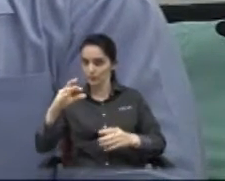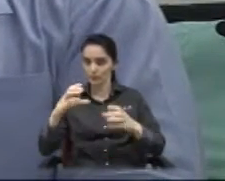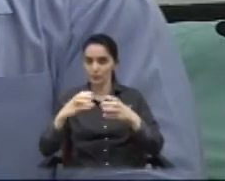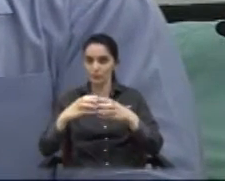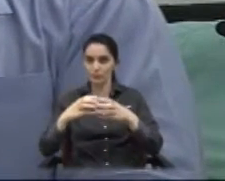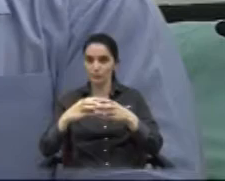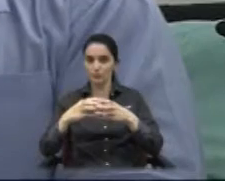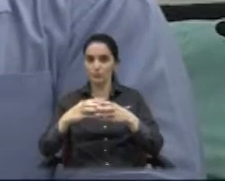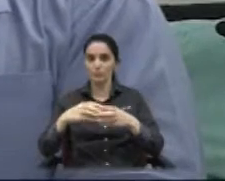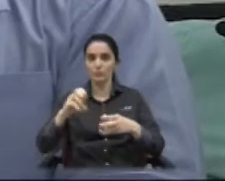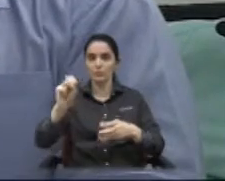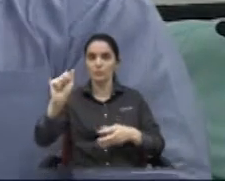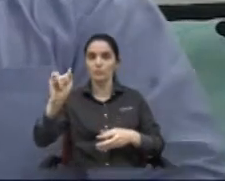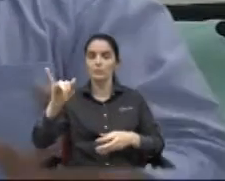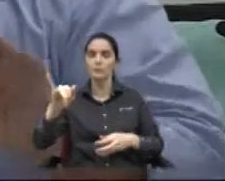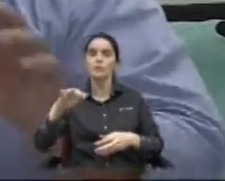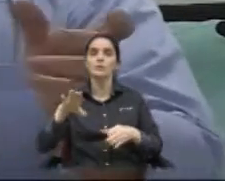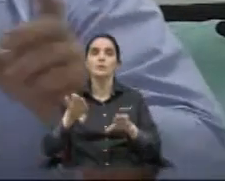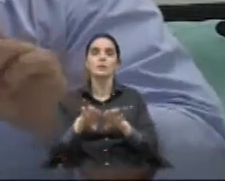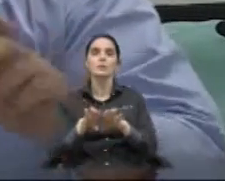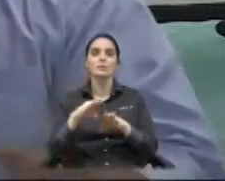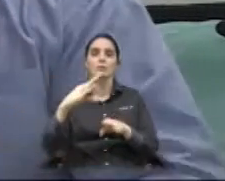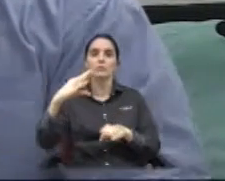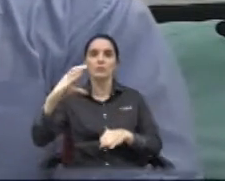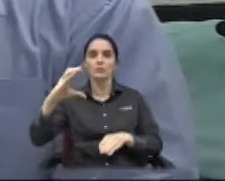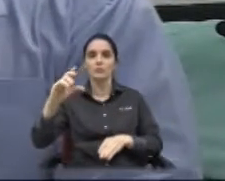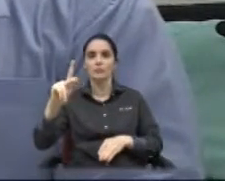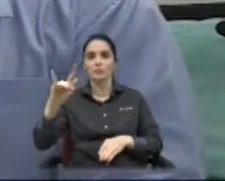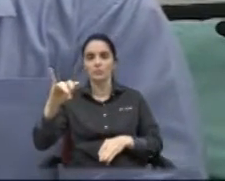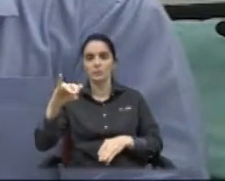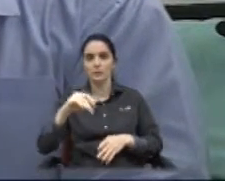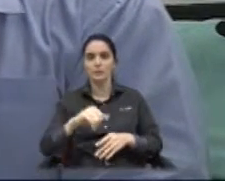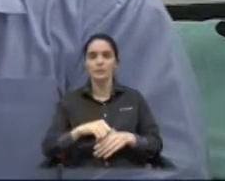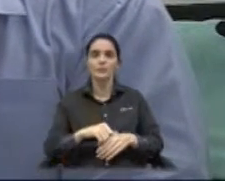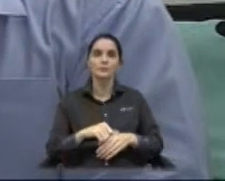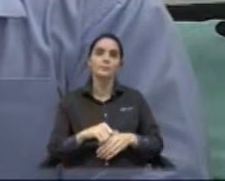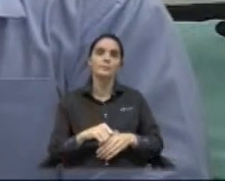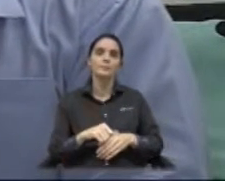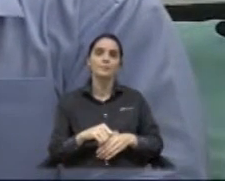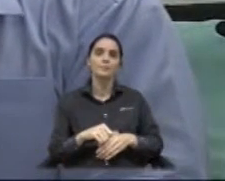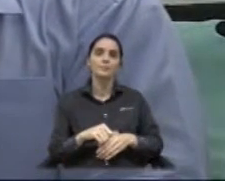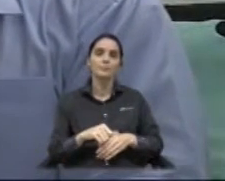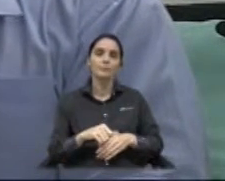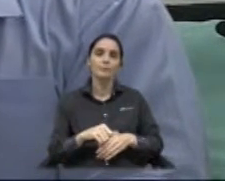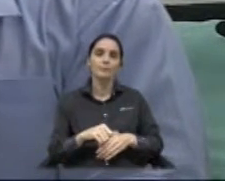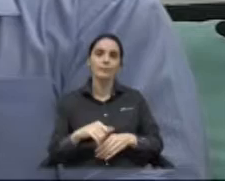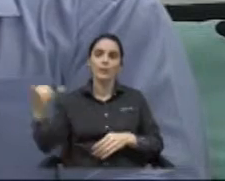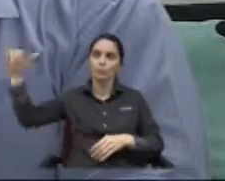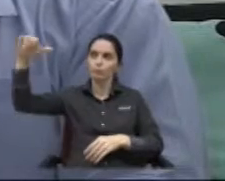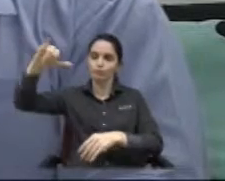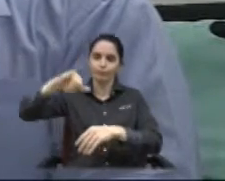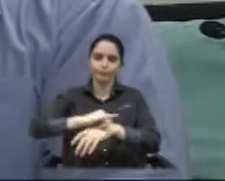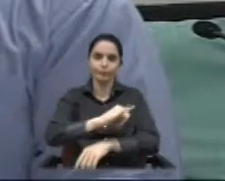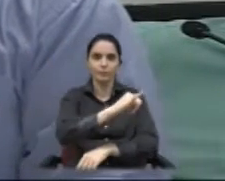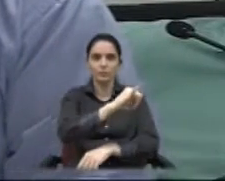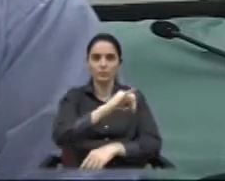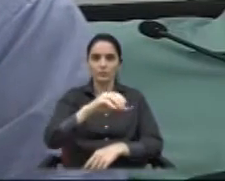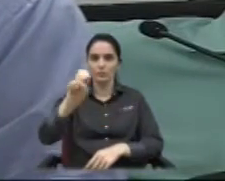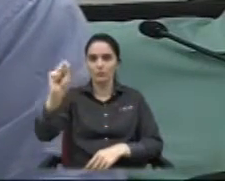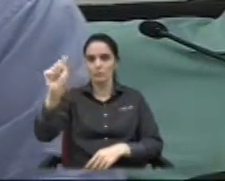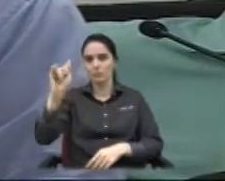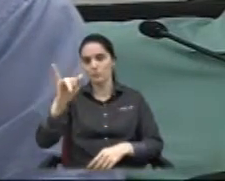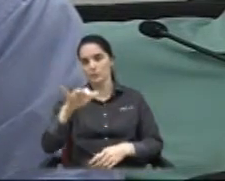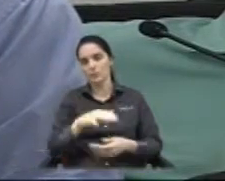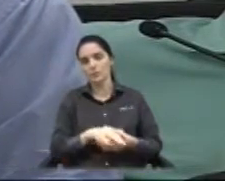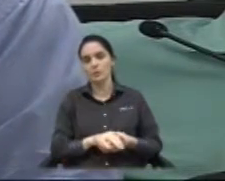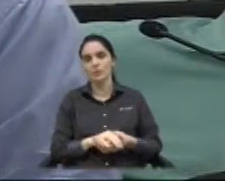do SAI, e teve a CPI juntamente, praticamente juntas, a CPI do aeroporto. A CPI do SAI, senhor presidente,